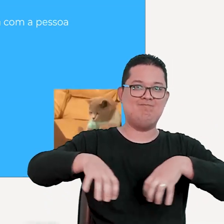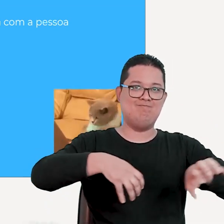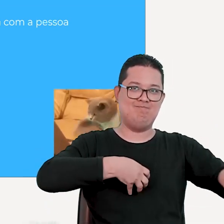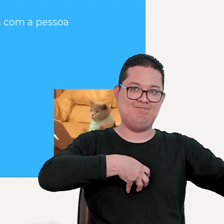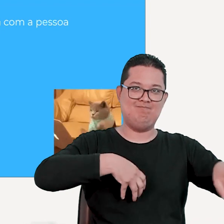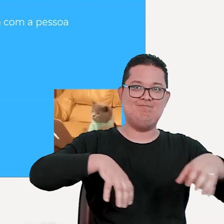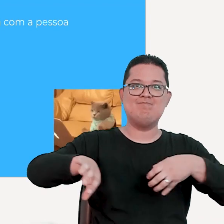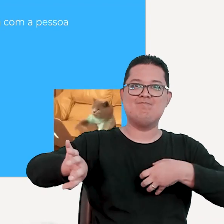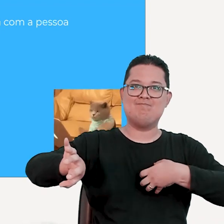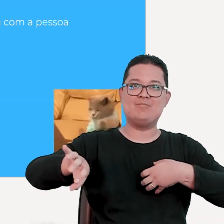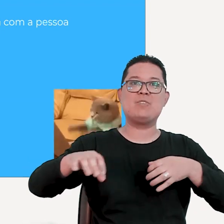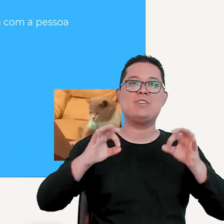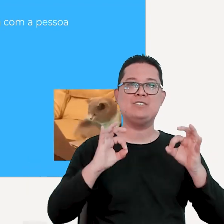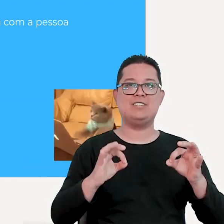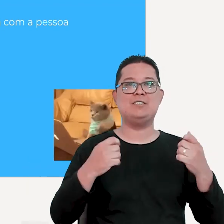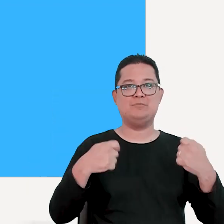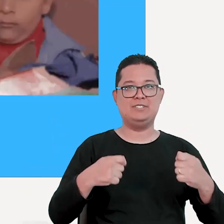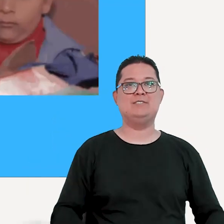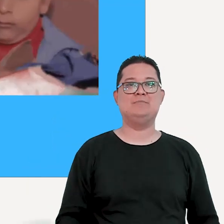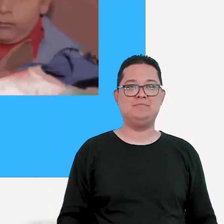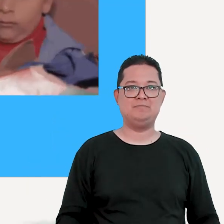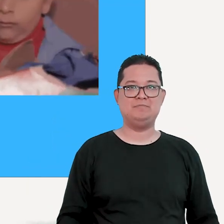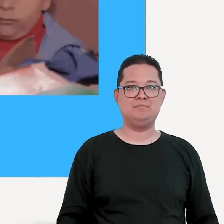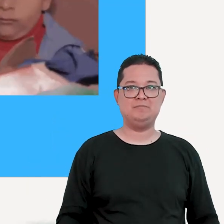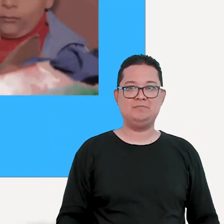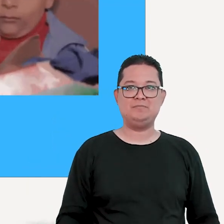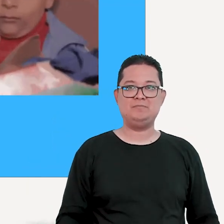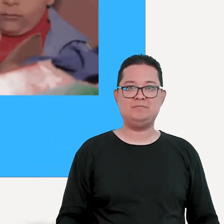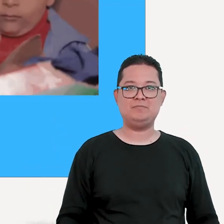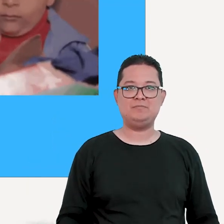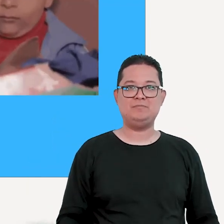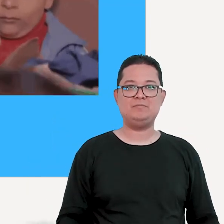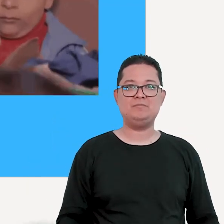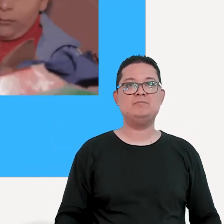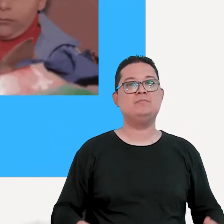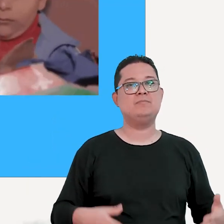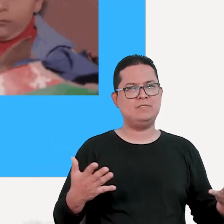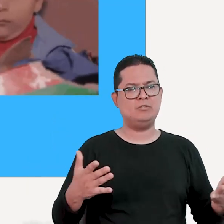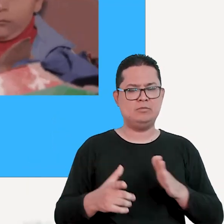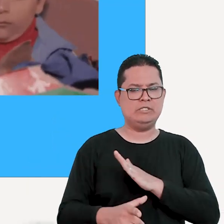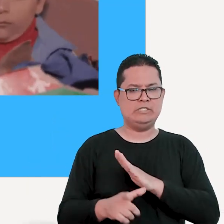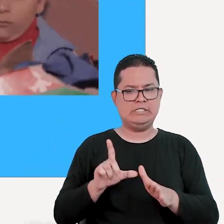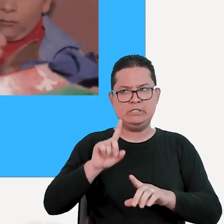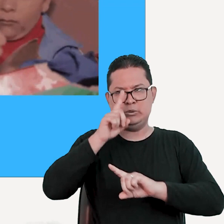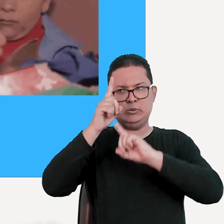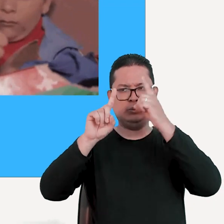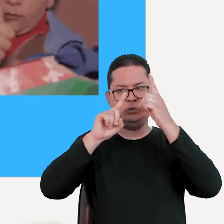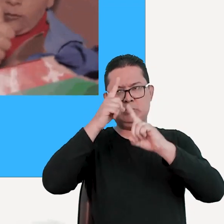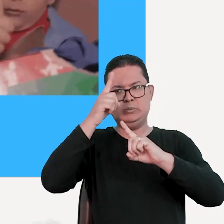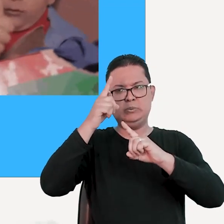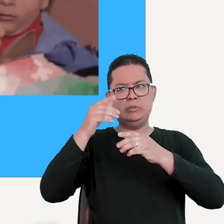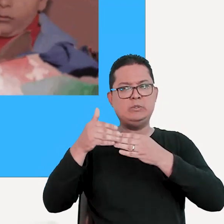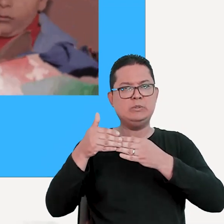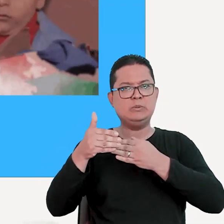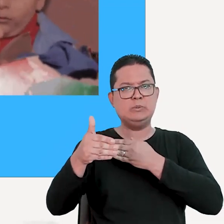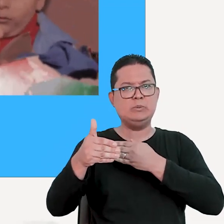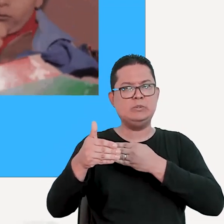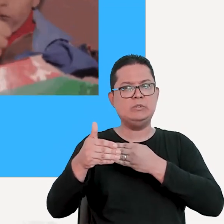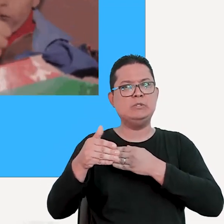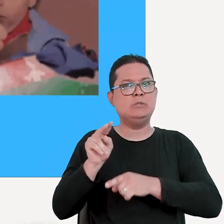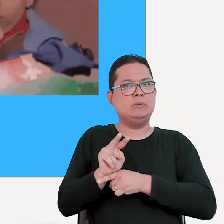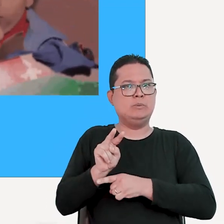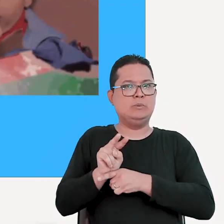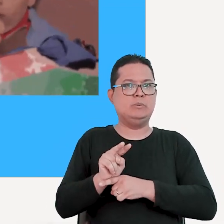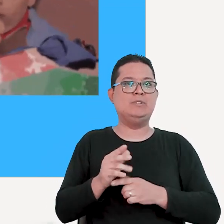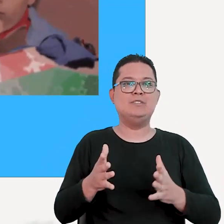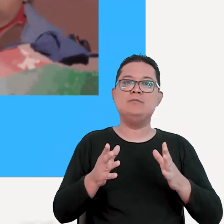exemplos disso para não ficar só na teoria. Sobre antecipar as dúvidas. Então, sempre que for possível, oriente